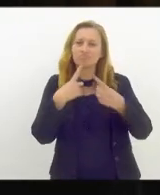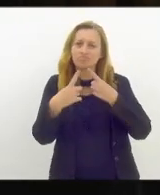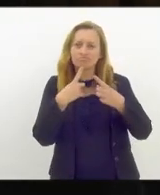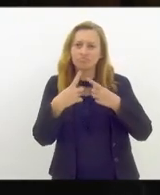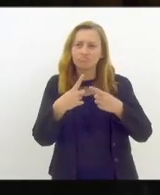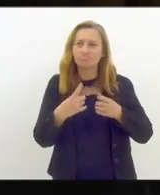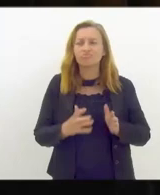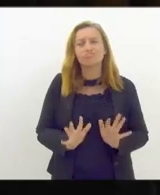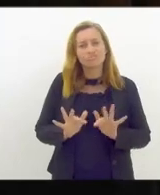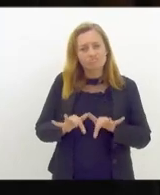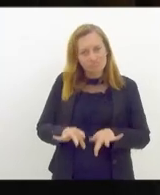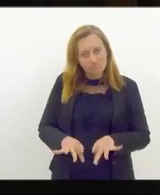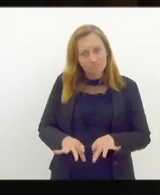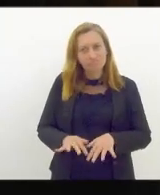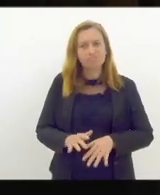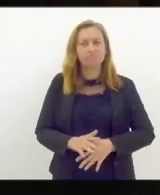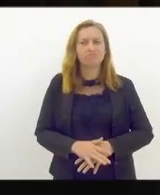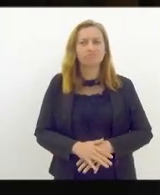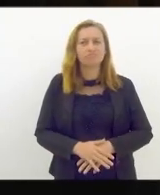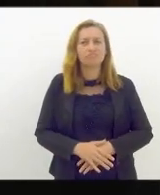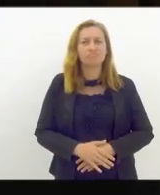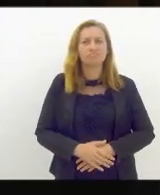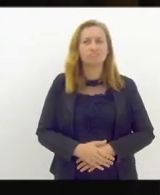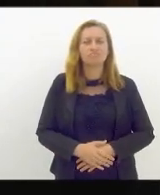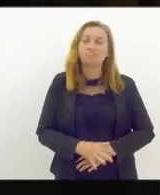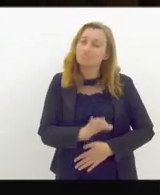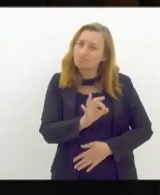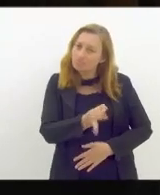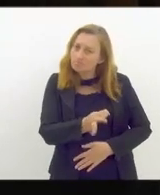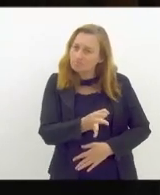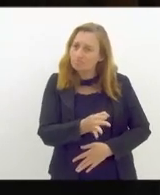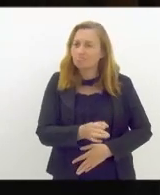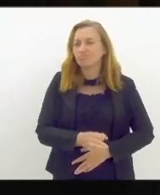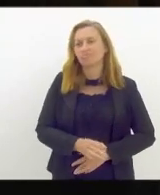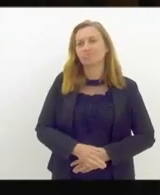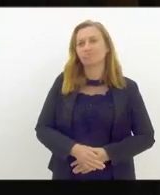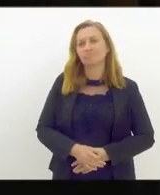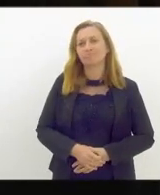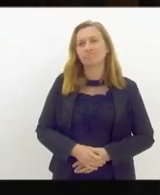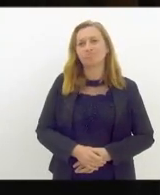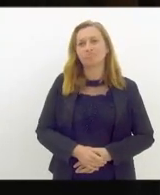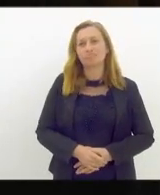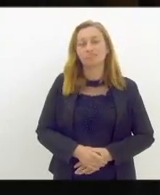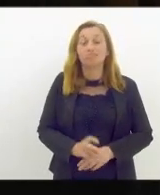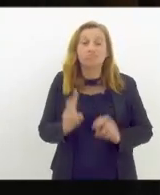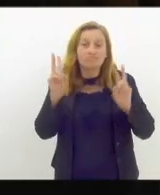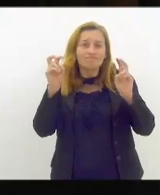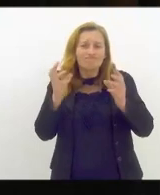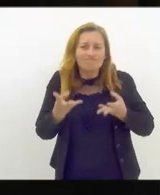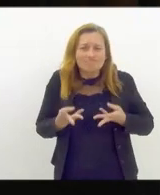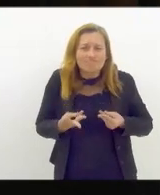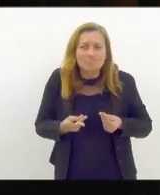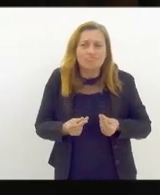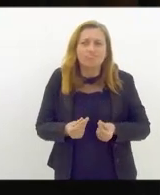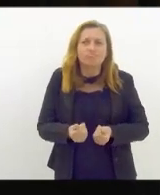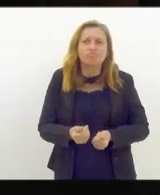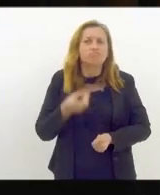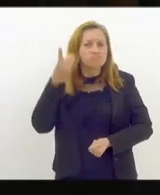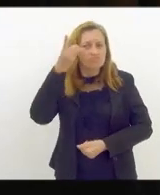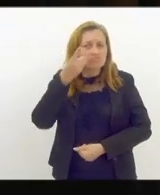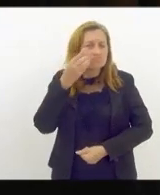nesse finalzinho de sessão é justamente uma questão muito delicada, deputado